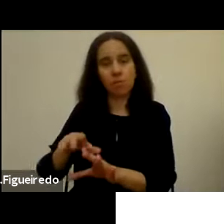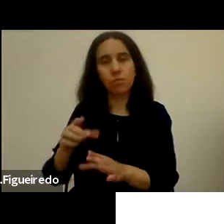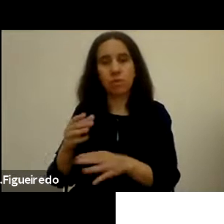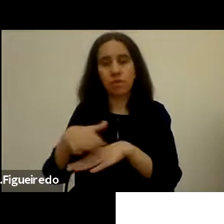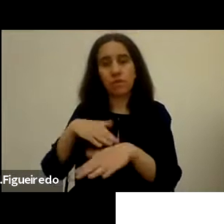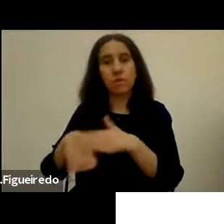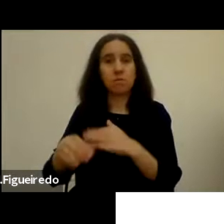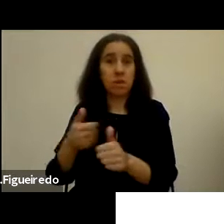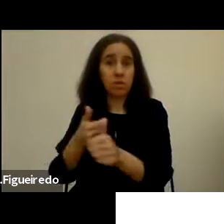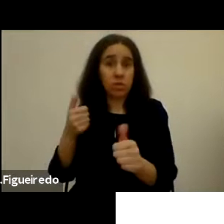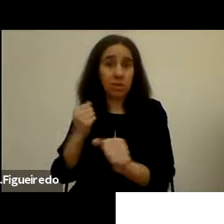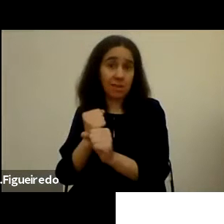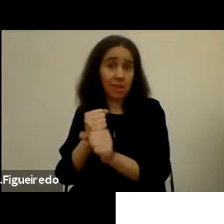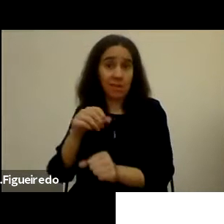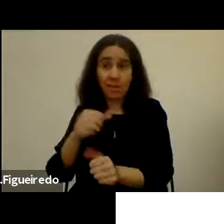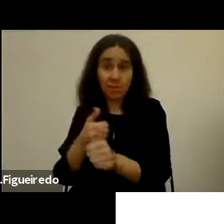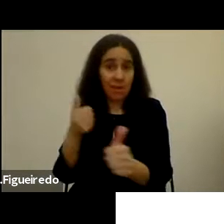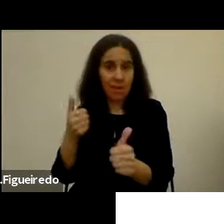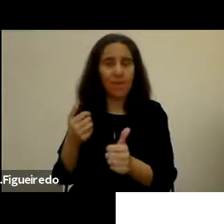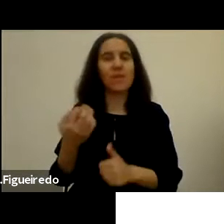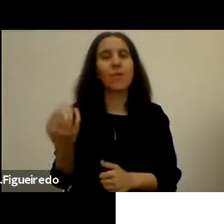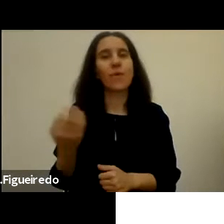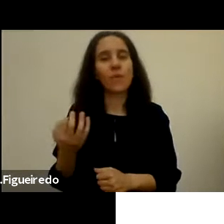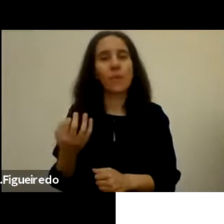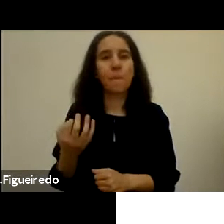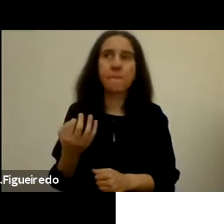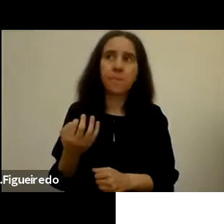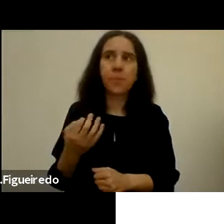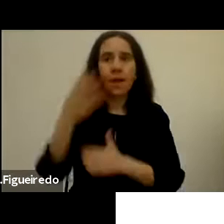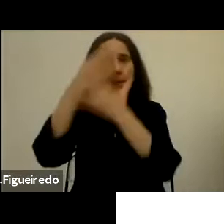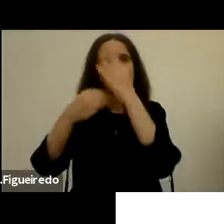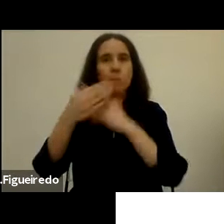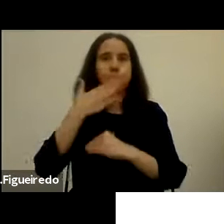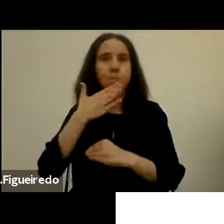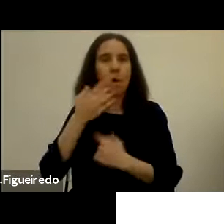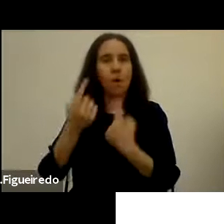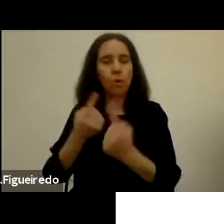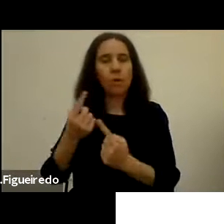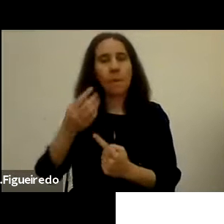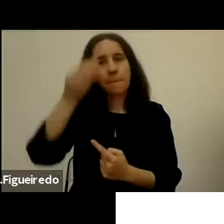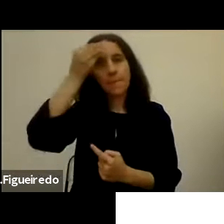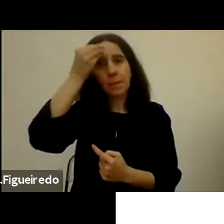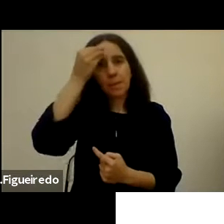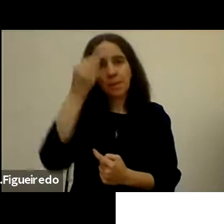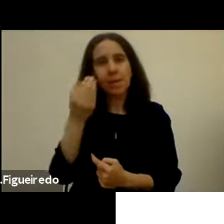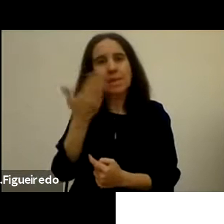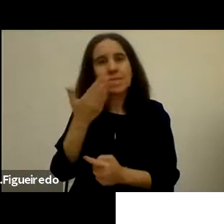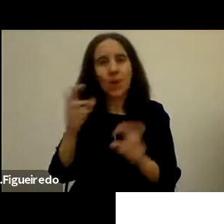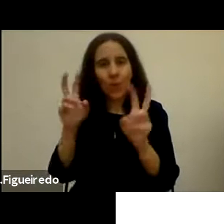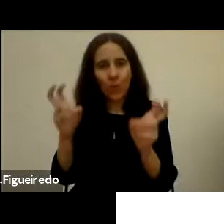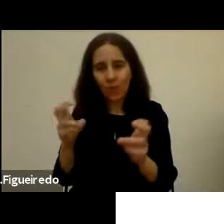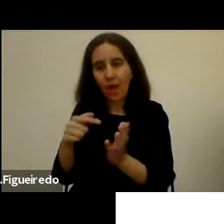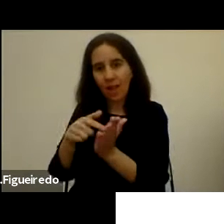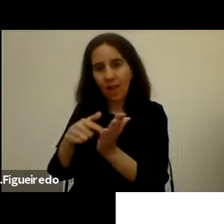à distância em teletrabalho. E, portanto, daí que algumas das aprendizagens, das lições aprendidas e dos conteúdos que constam